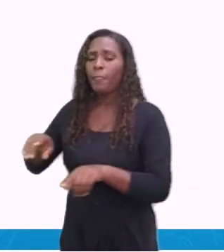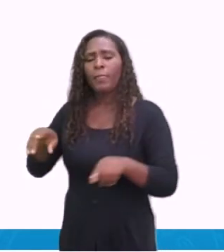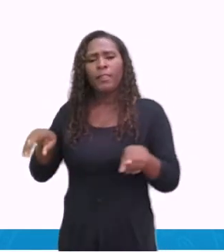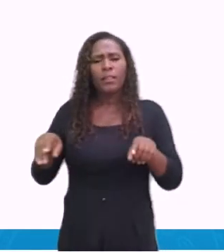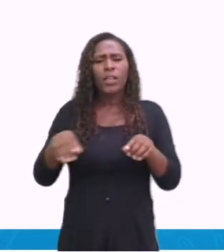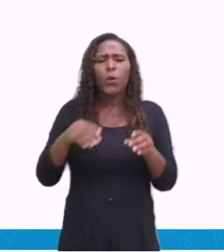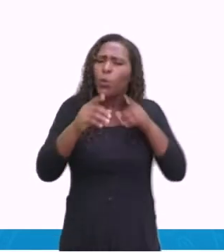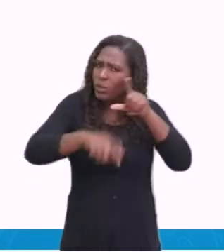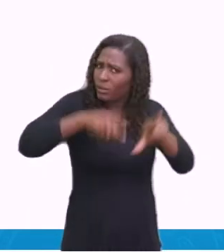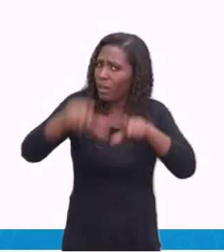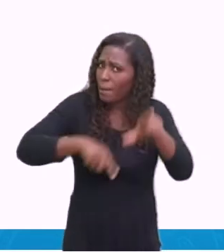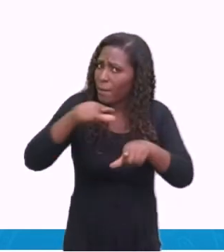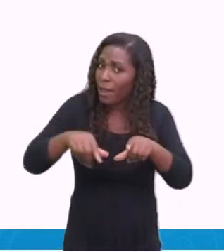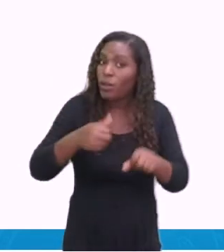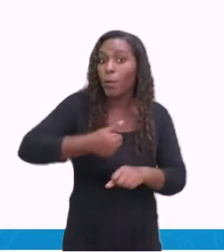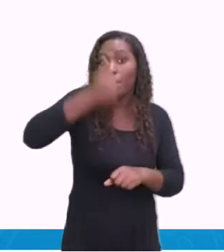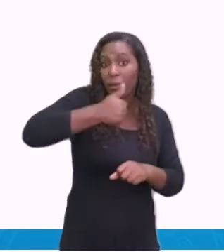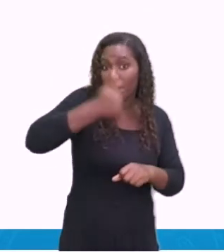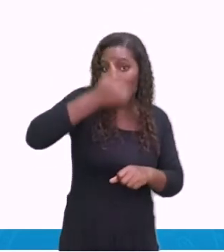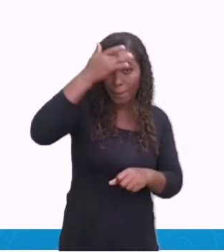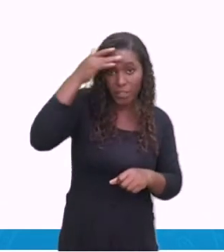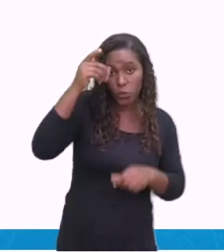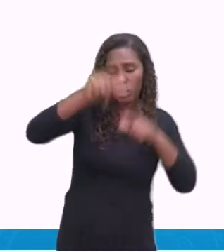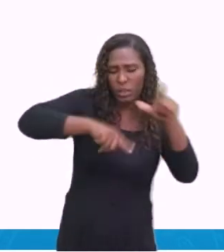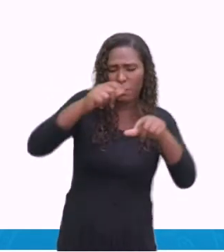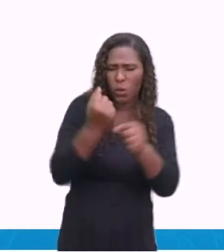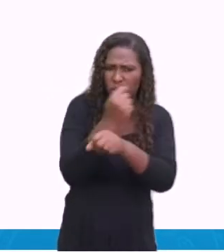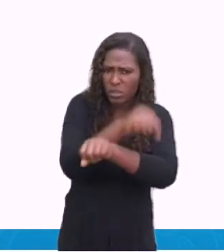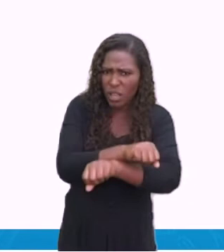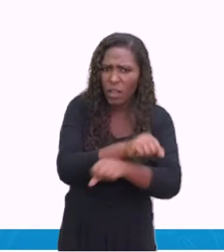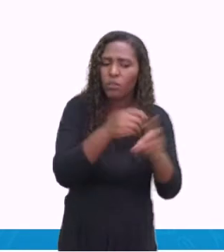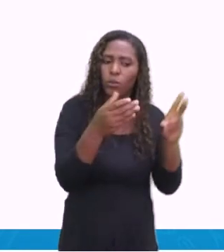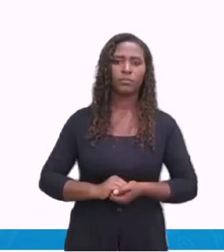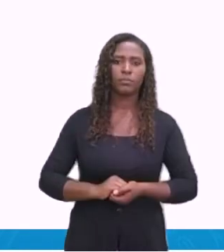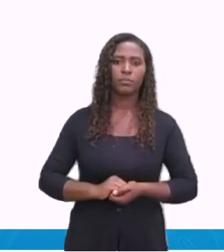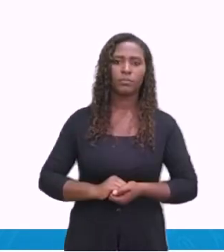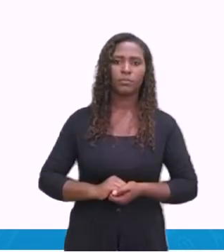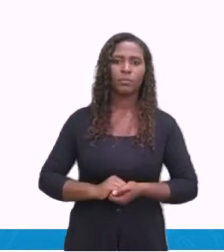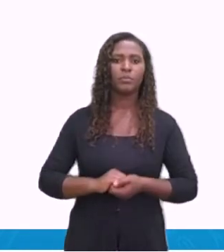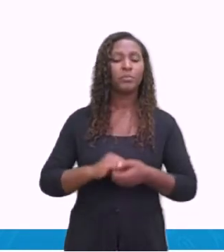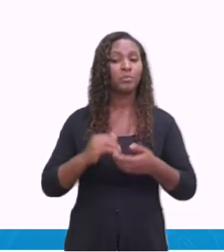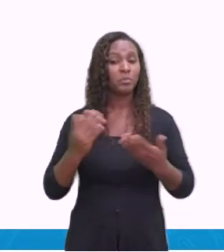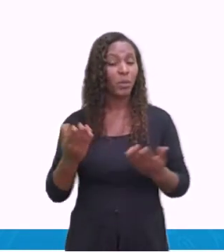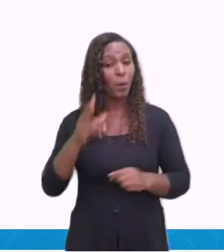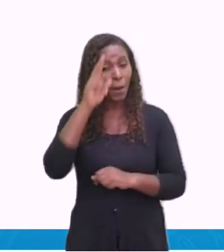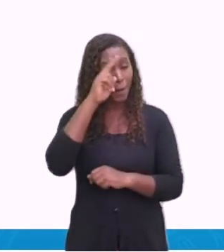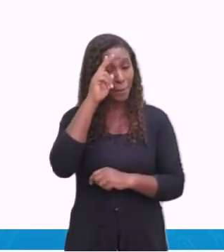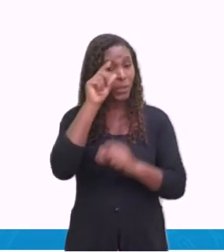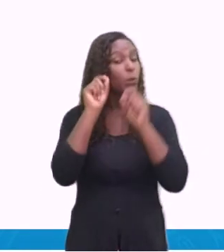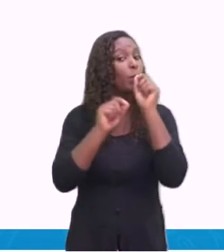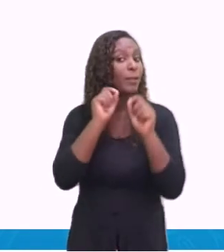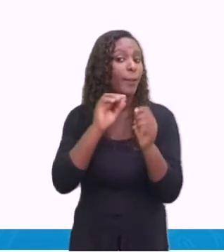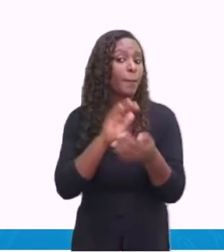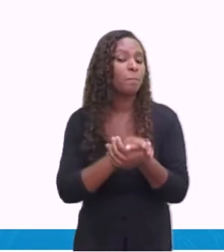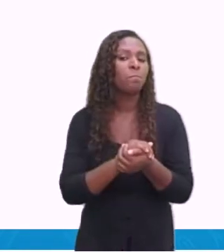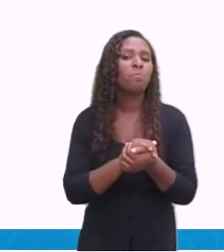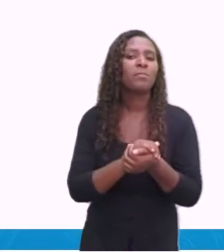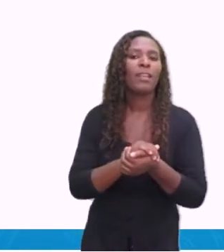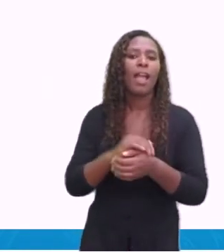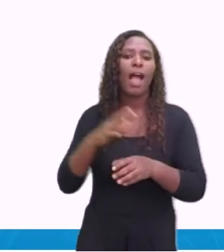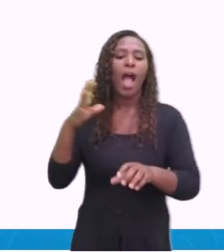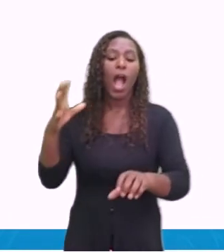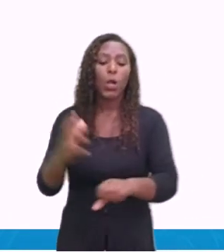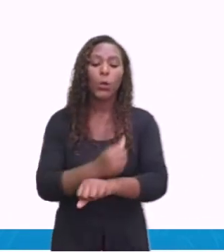Posteriormente, foi utilizada a mão de obra escrava africana. Então, lembrando que a colonização ela teve